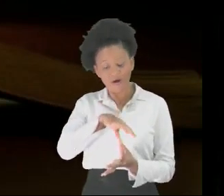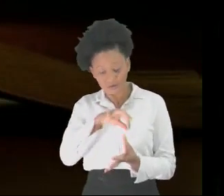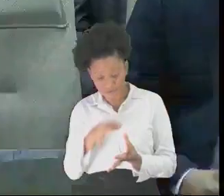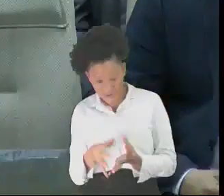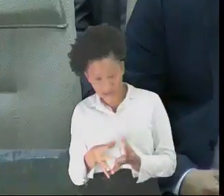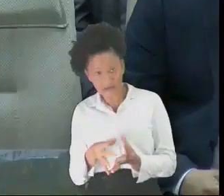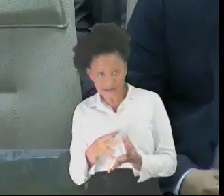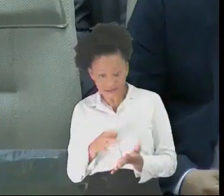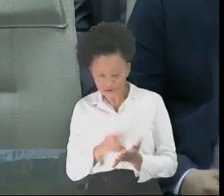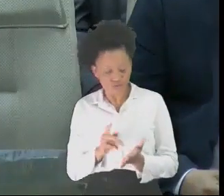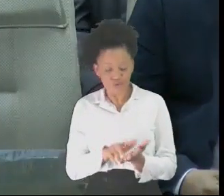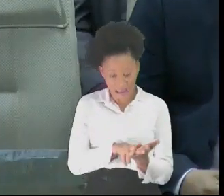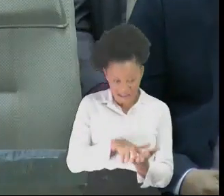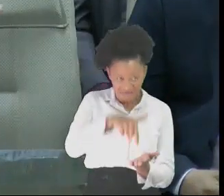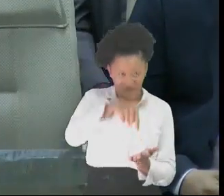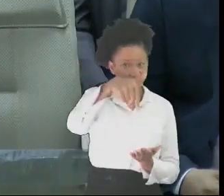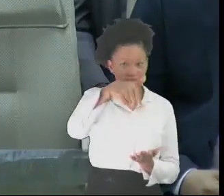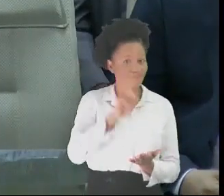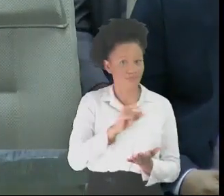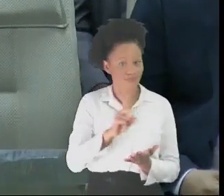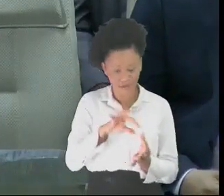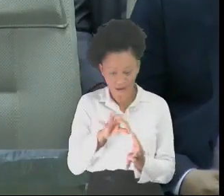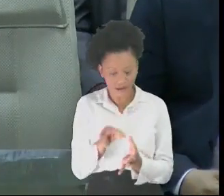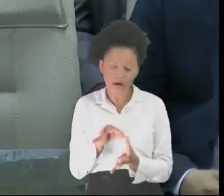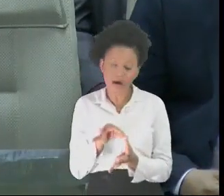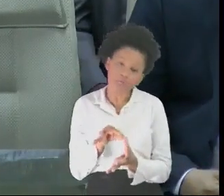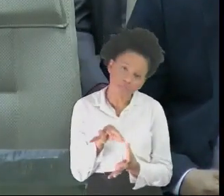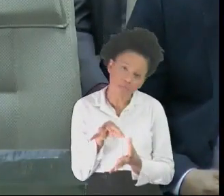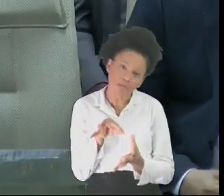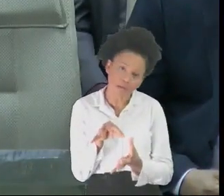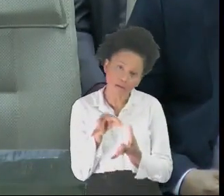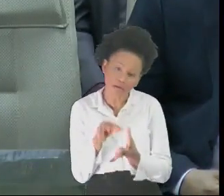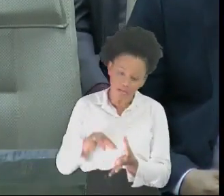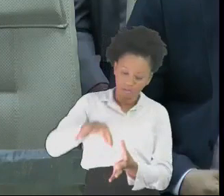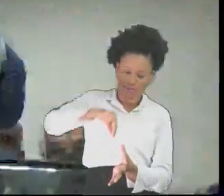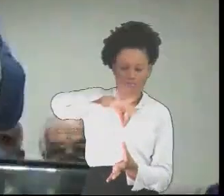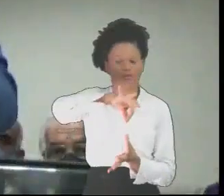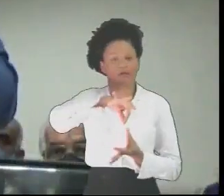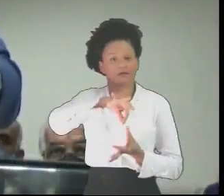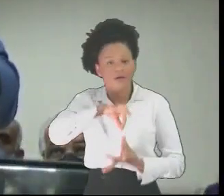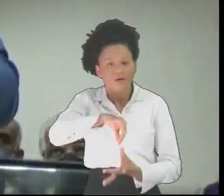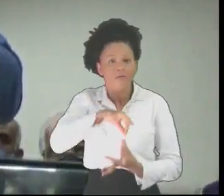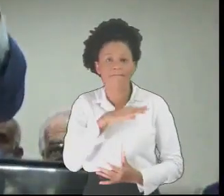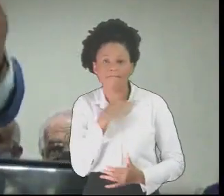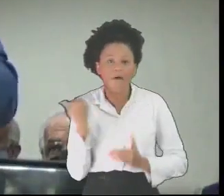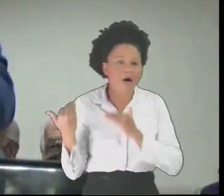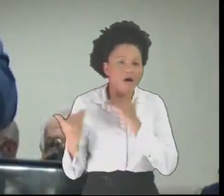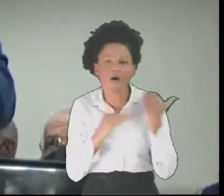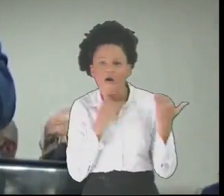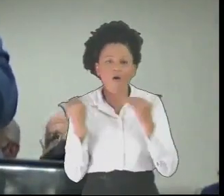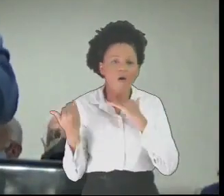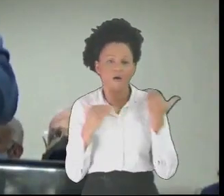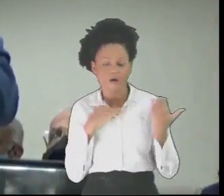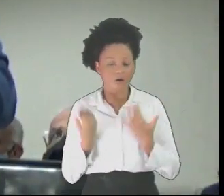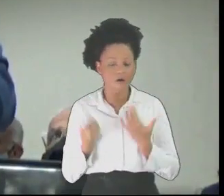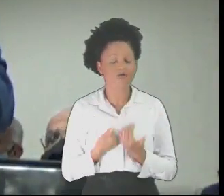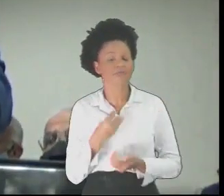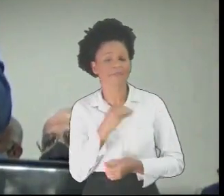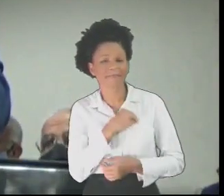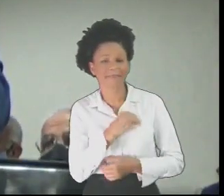vivificou, não é ressuscitou, é vivificou. Quando foi que Deus nos vivificou? Quando nós estávamos mortos em ofensas e pecados. Quando